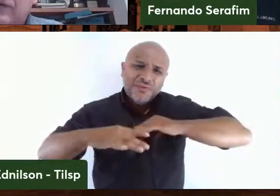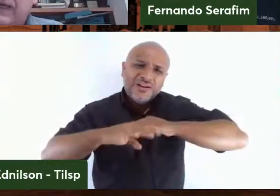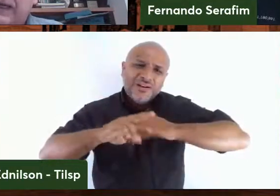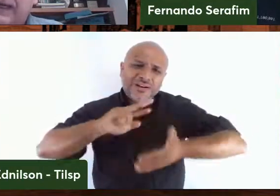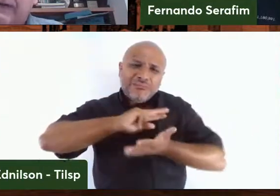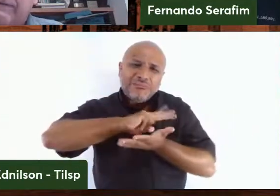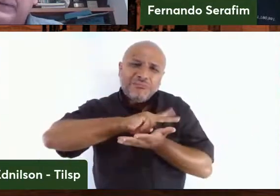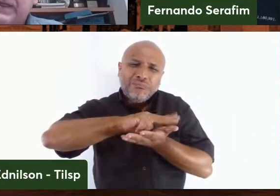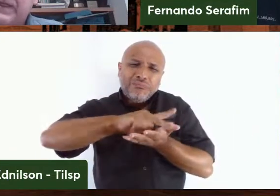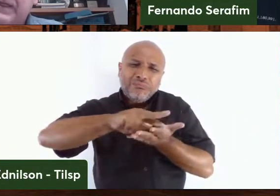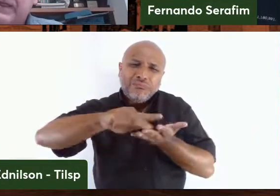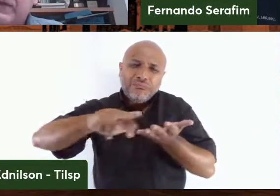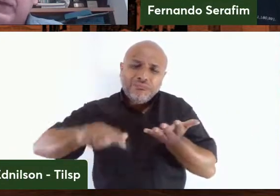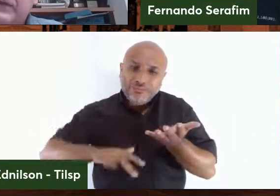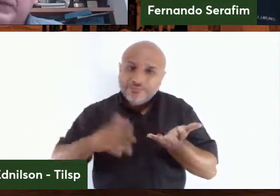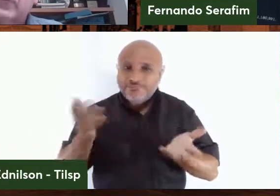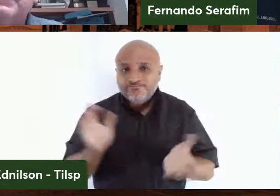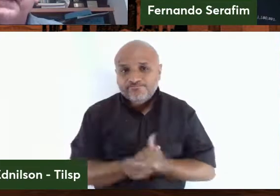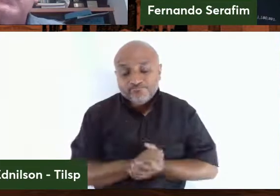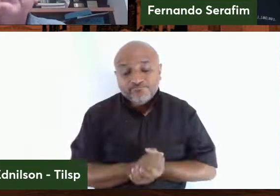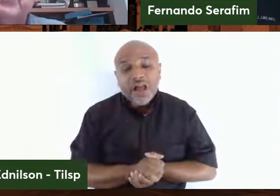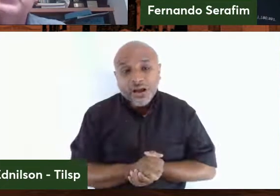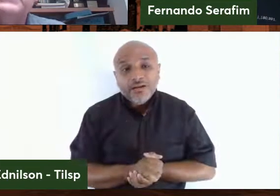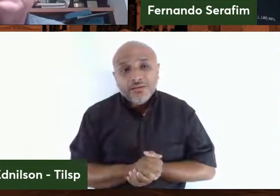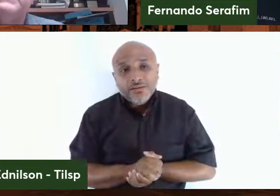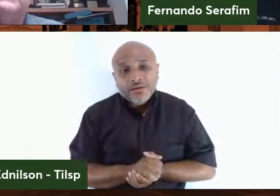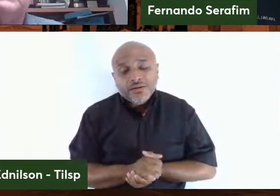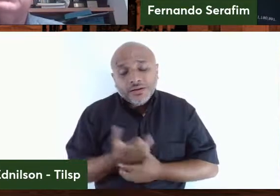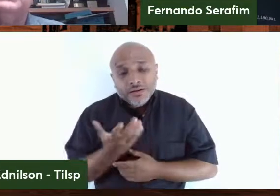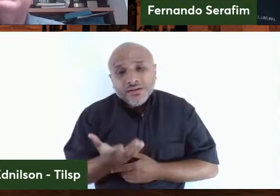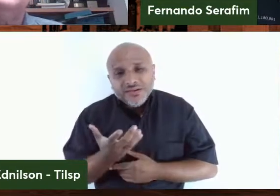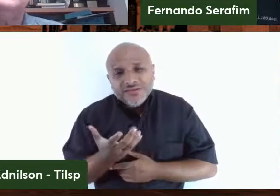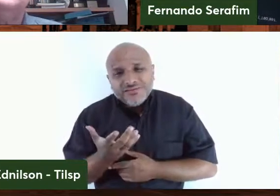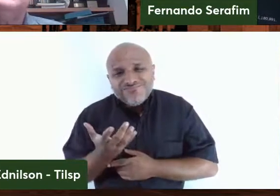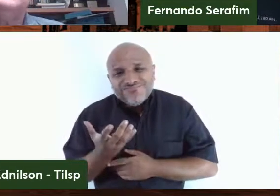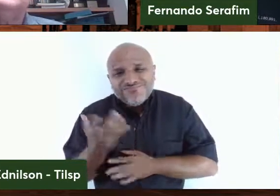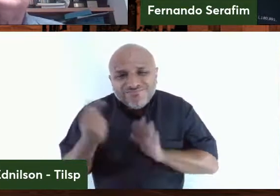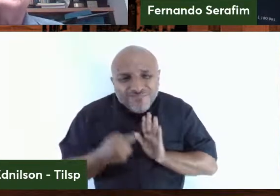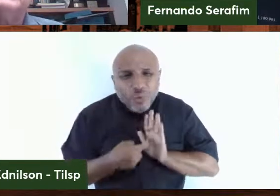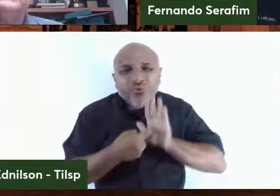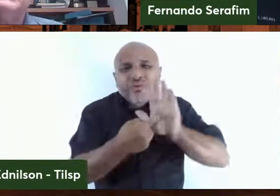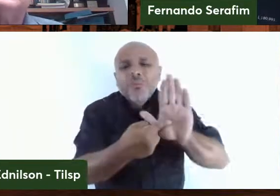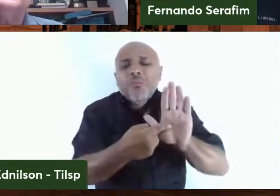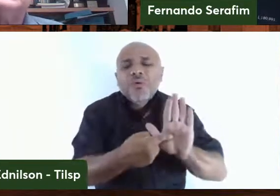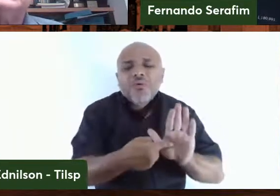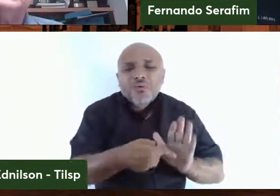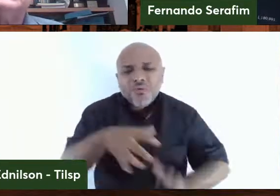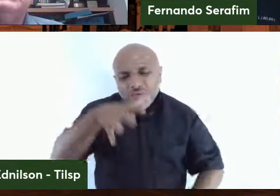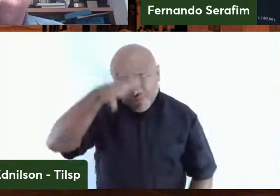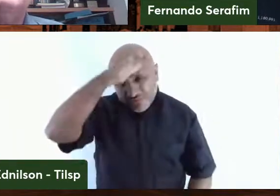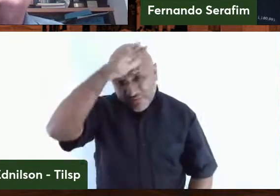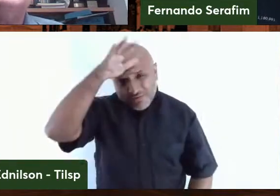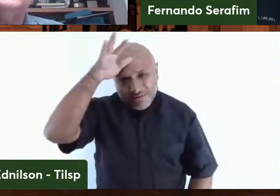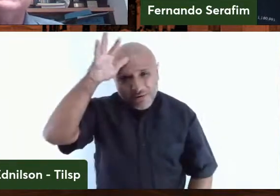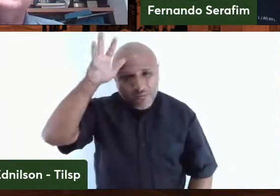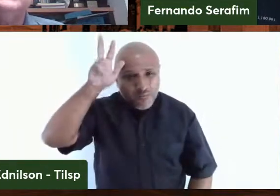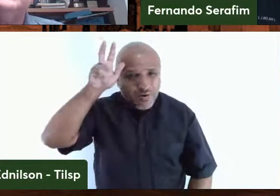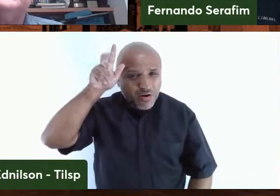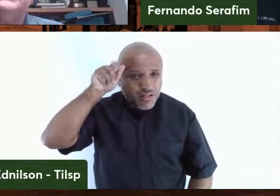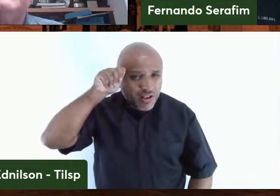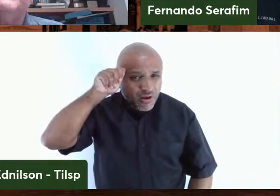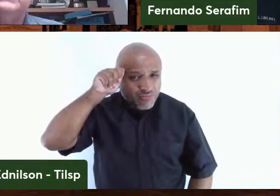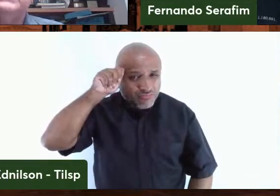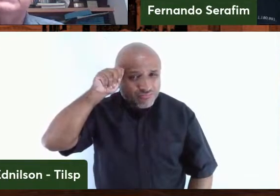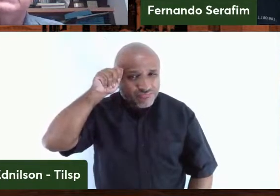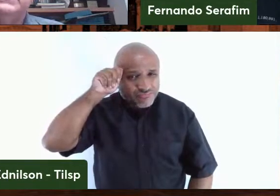Então, vamos dizer que eu quis recuperar um pouco dessa Manaus. Uhum. Dessa Manaus que alguma coisa ainda